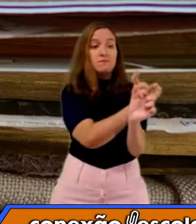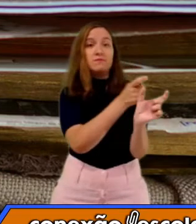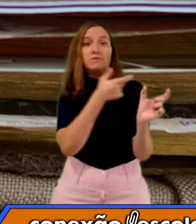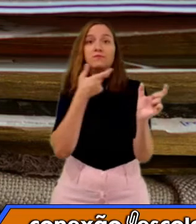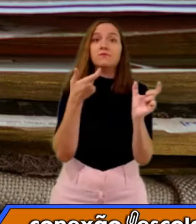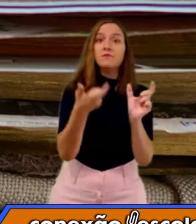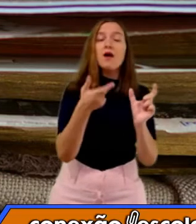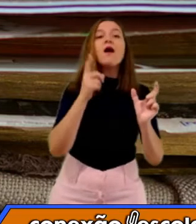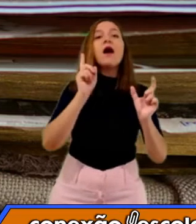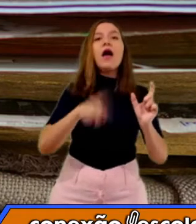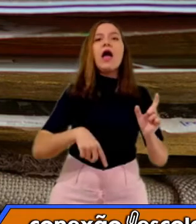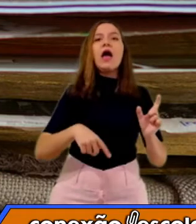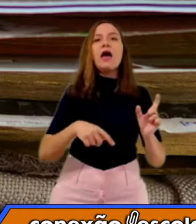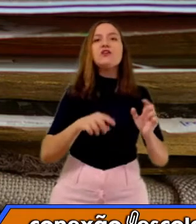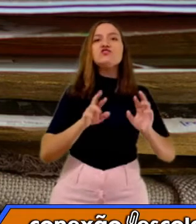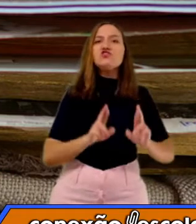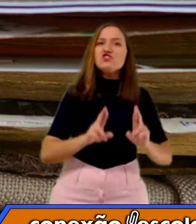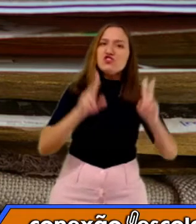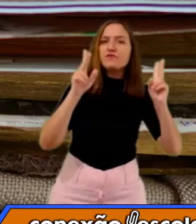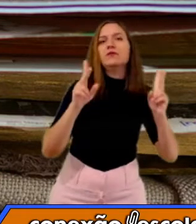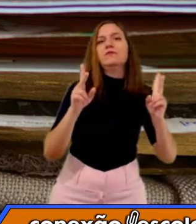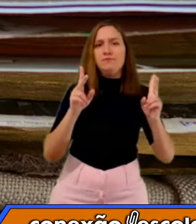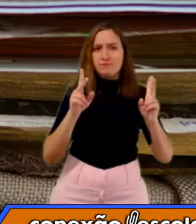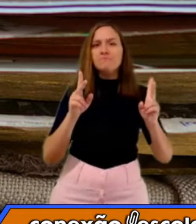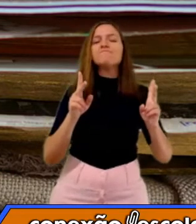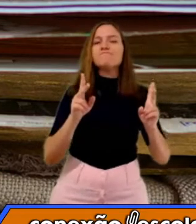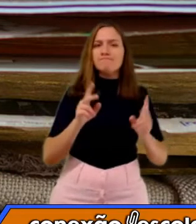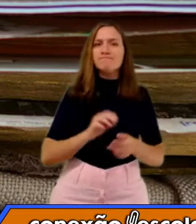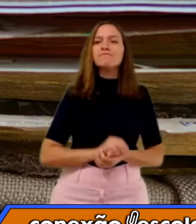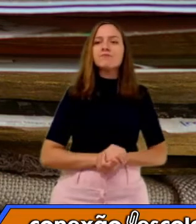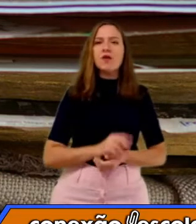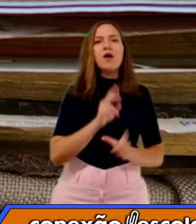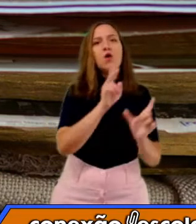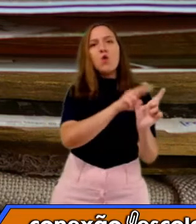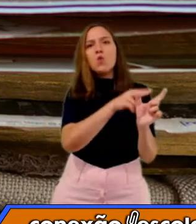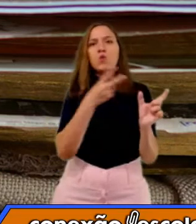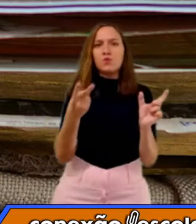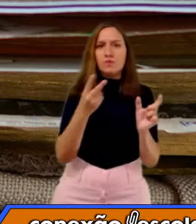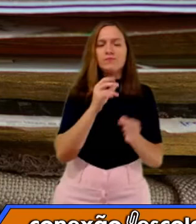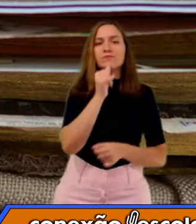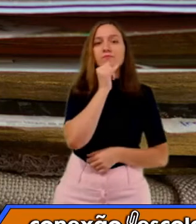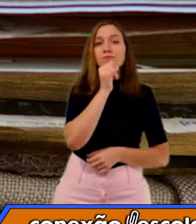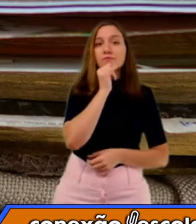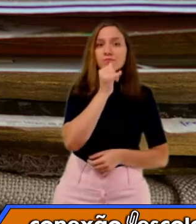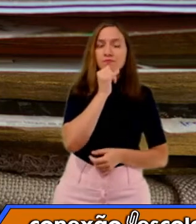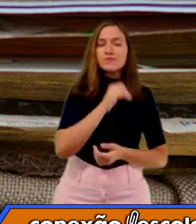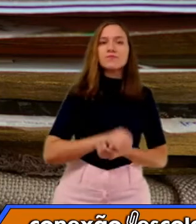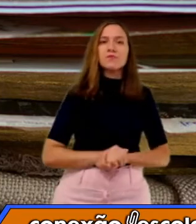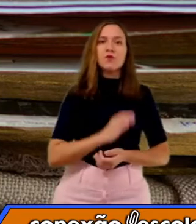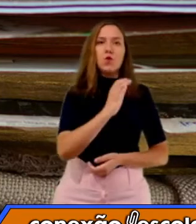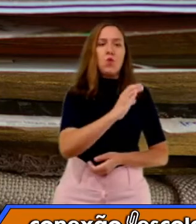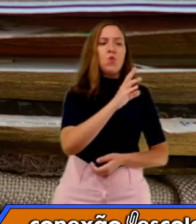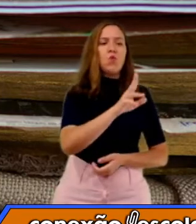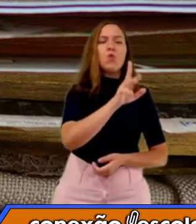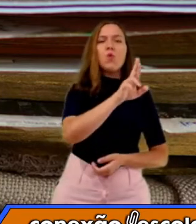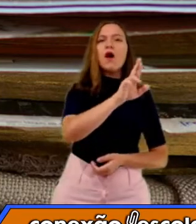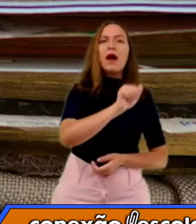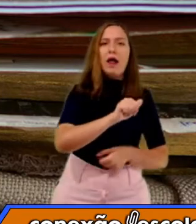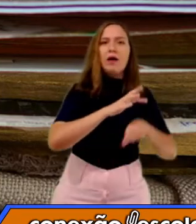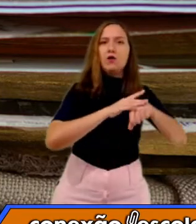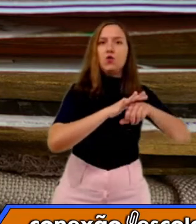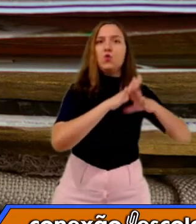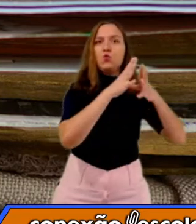diferenças, é o contrário do sinônimo. Por exemplo, cura. Quando eu falo